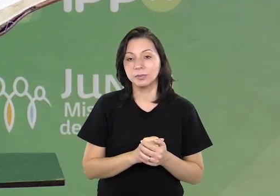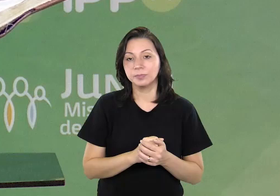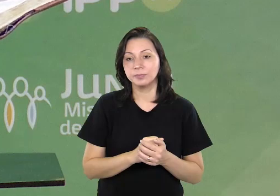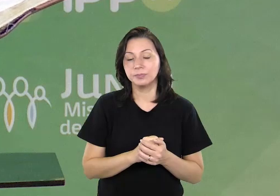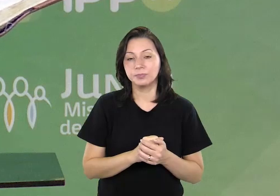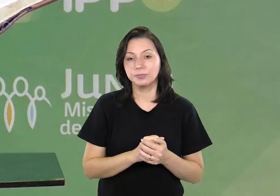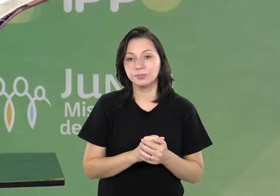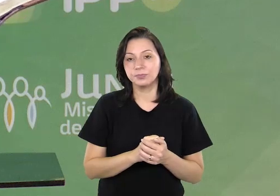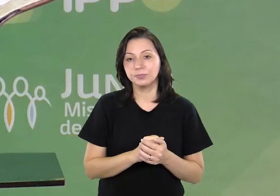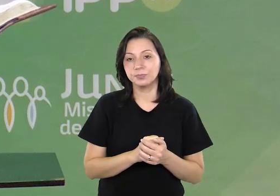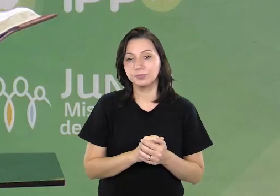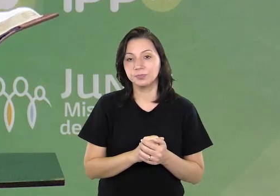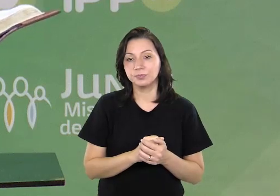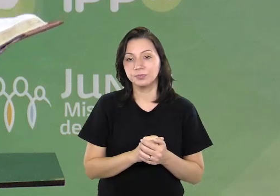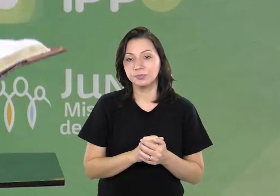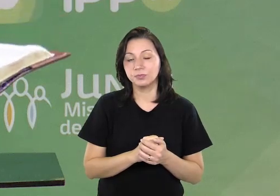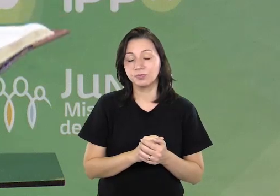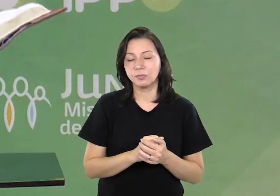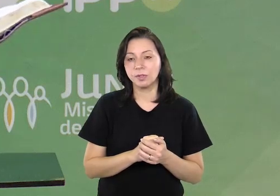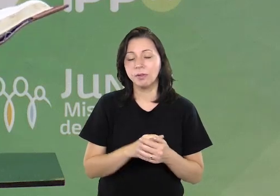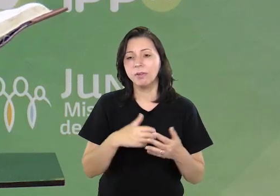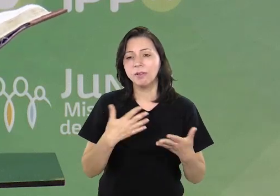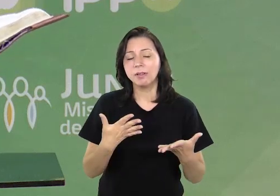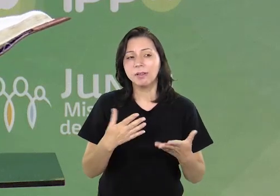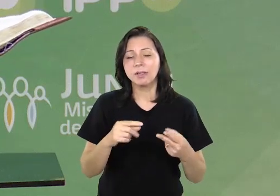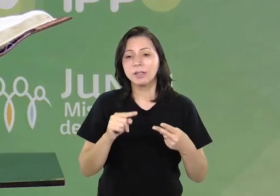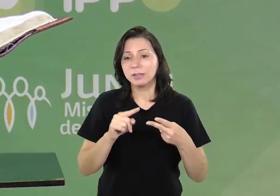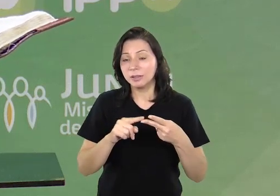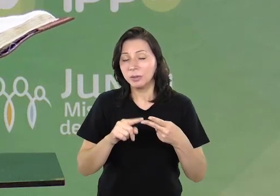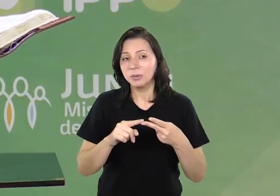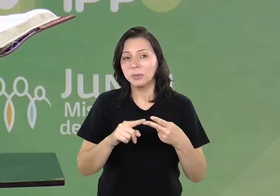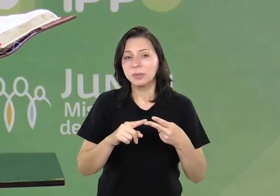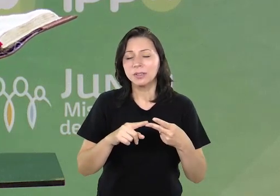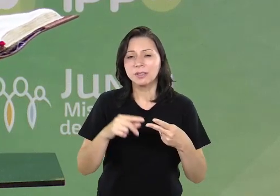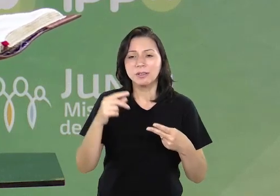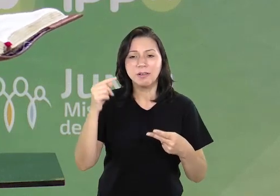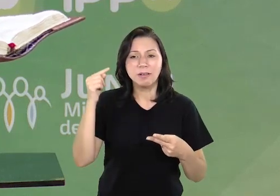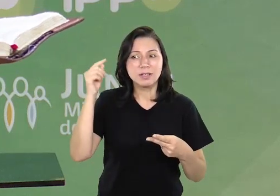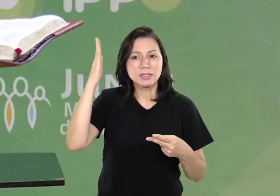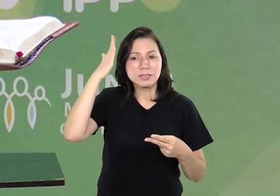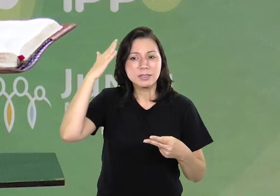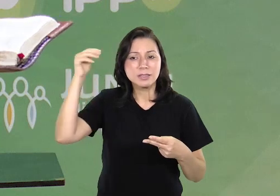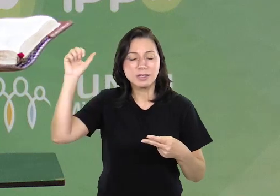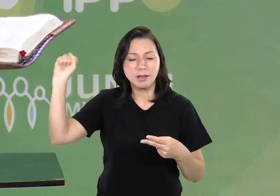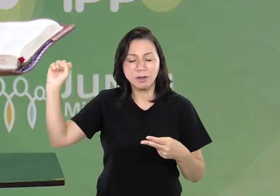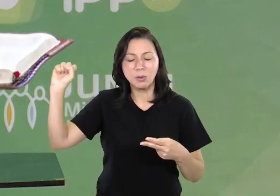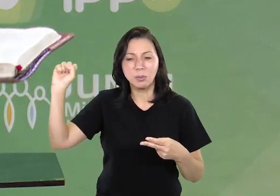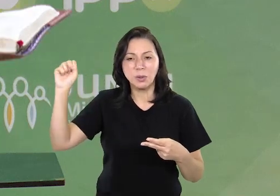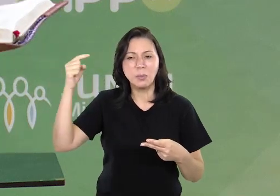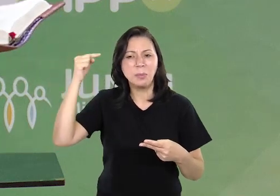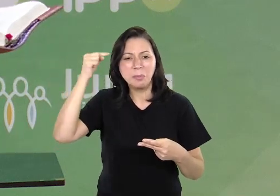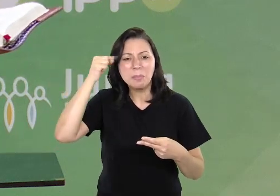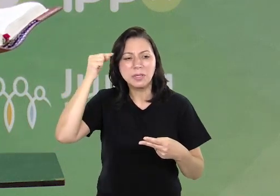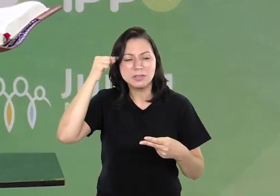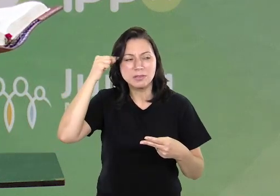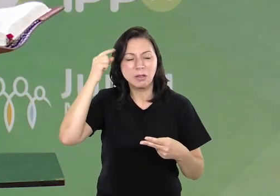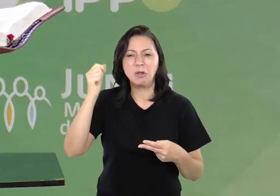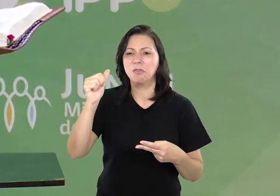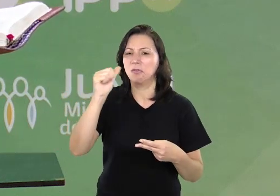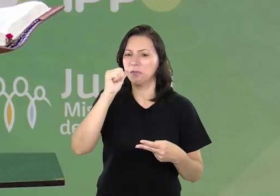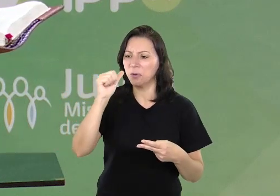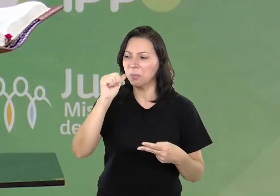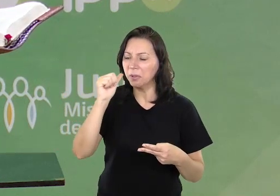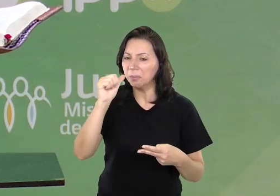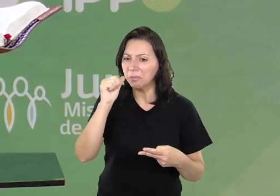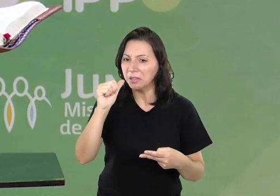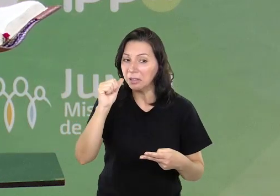pela sabedoria e entregar-me a loucura ele quer dizer o seguinte eu vou fundo nesse negócio